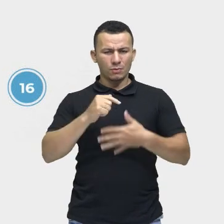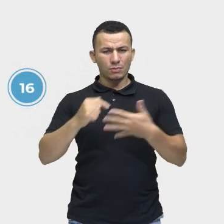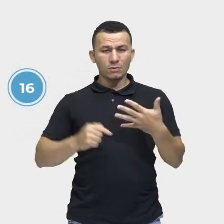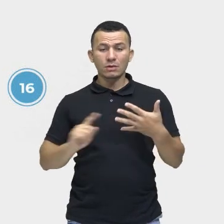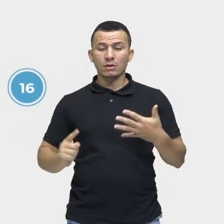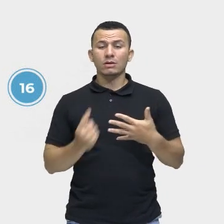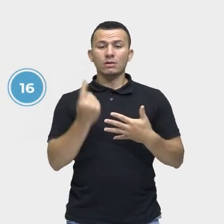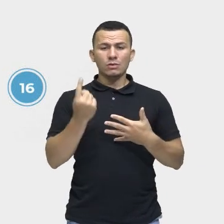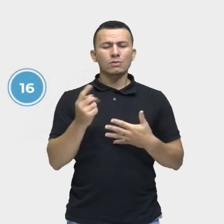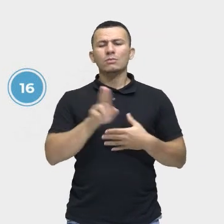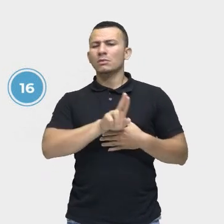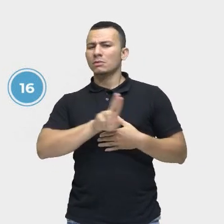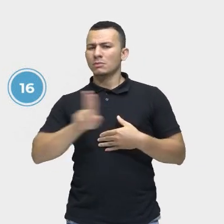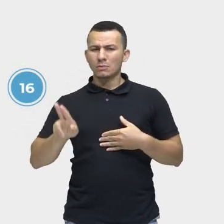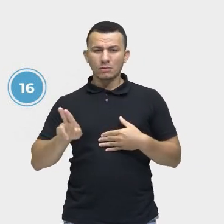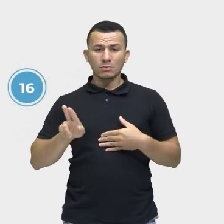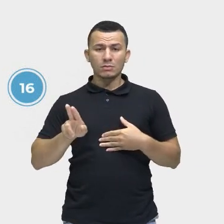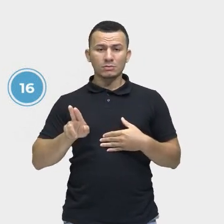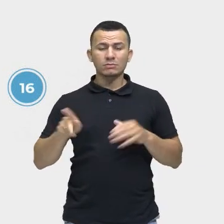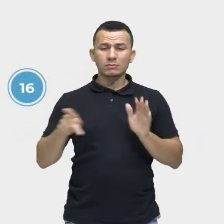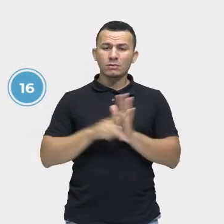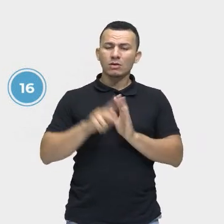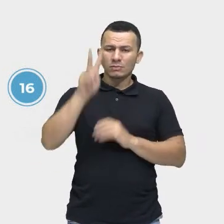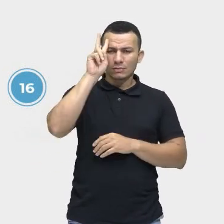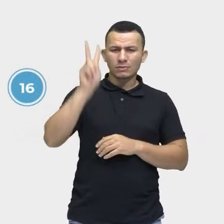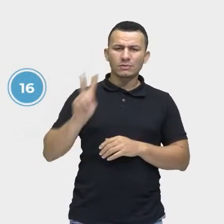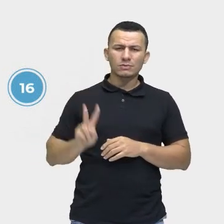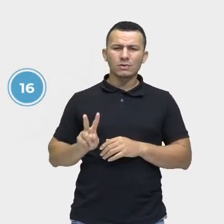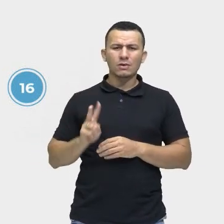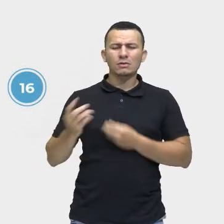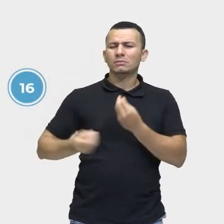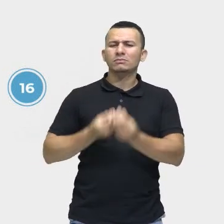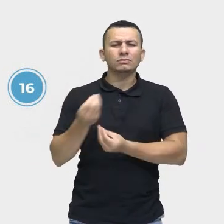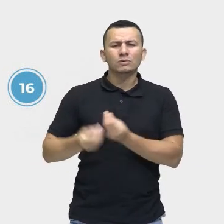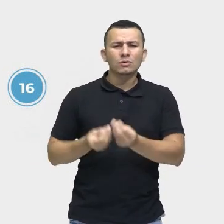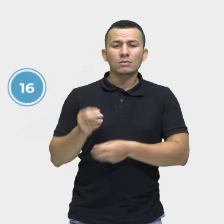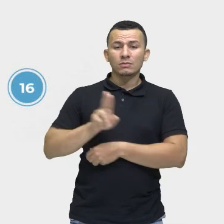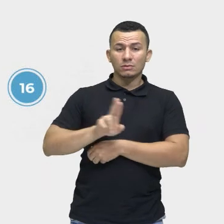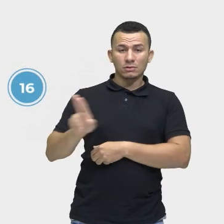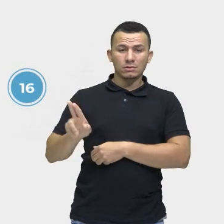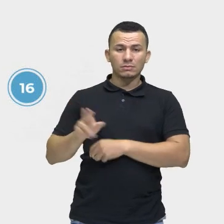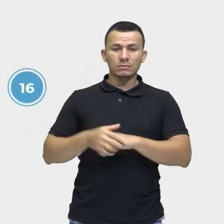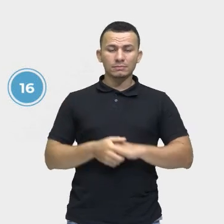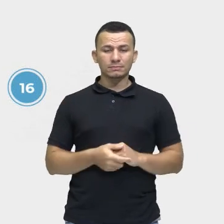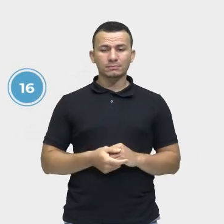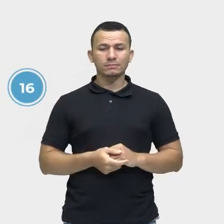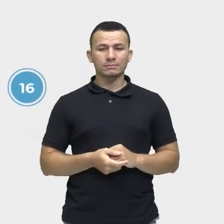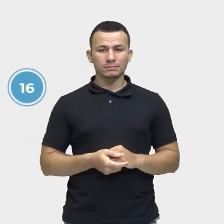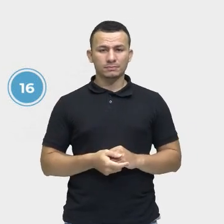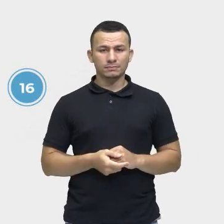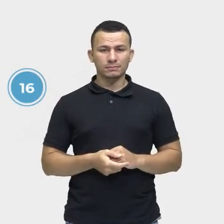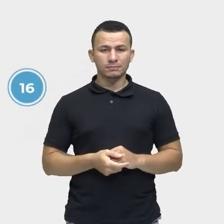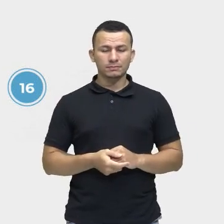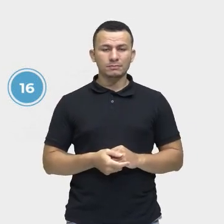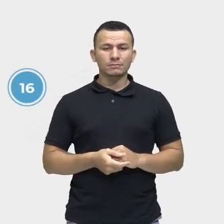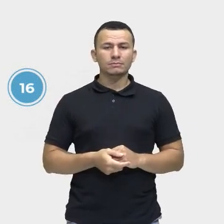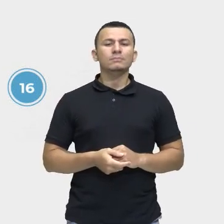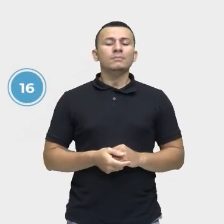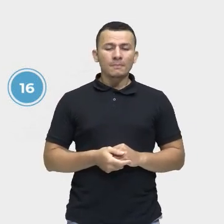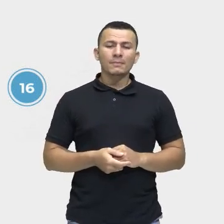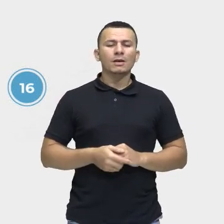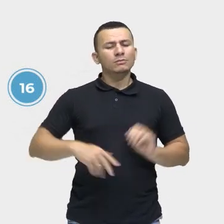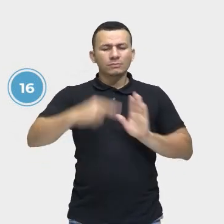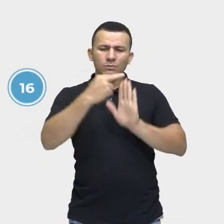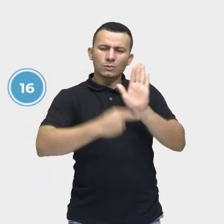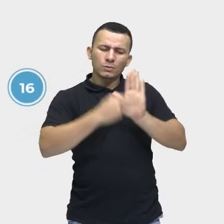o elemento do enredo, não é? Como é que ele é chamado? Olha aí, gente, lendo a história todinho que você